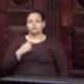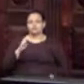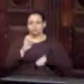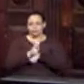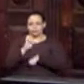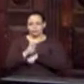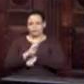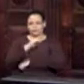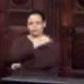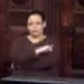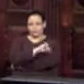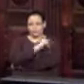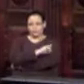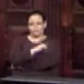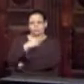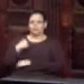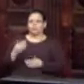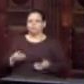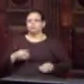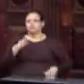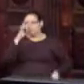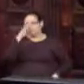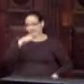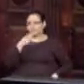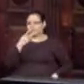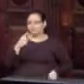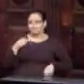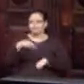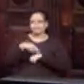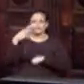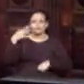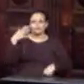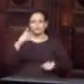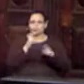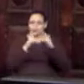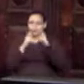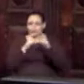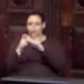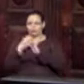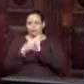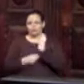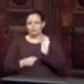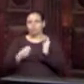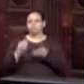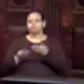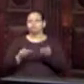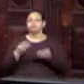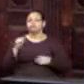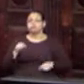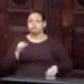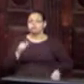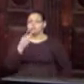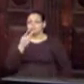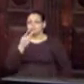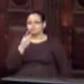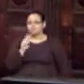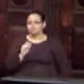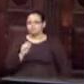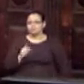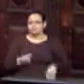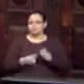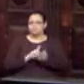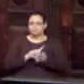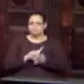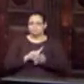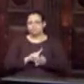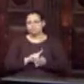do Rio de Janeiro, eu insisti em fazer uso da palavra discutindo a matéria, porque nós estamos tratando aqui, como já se disse,